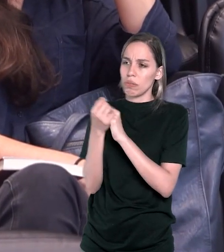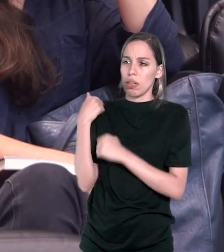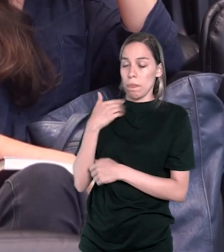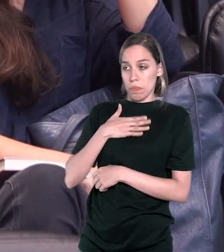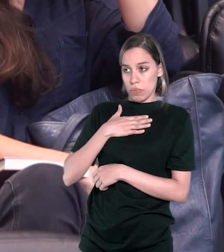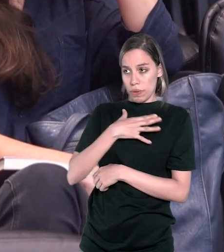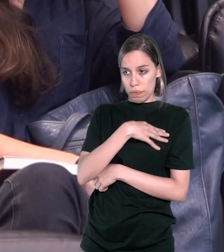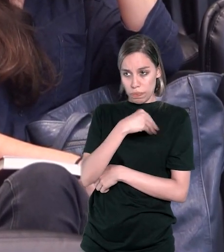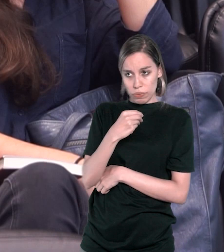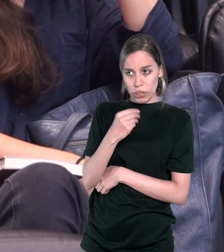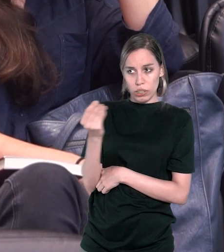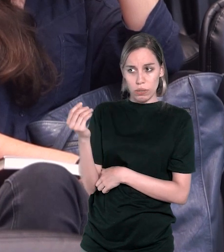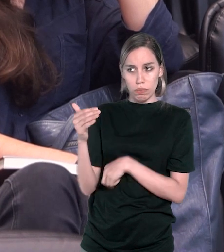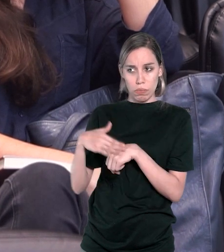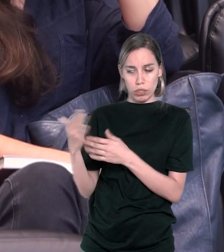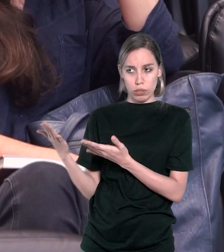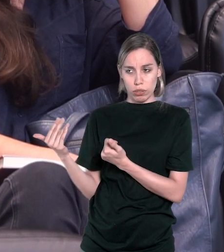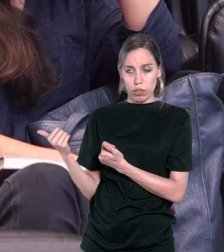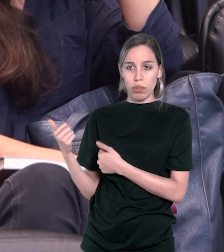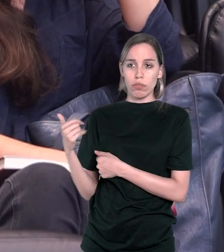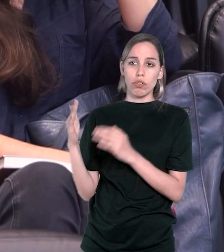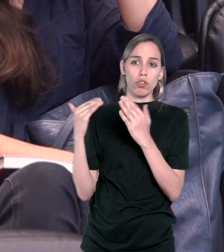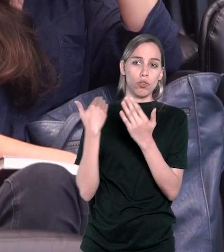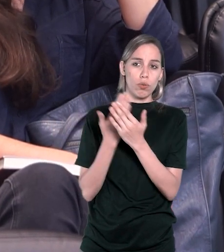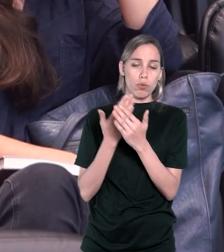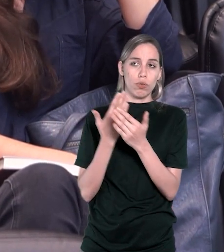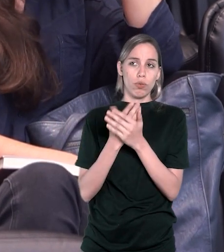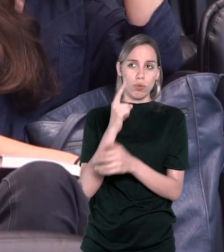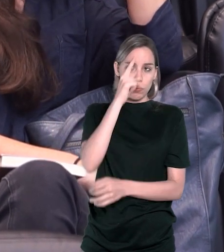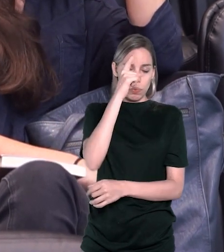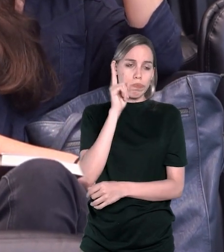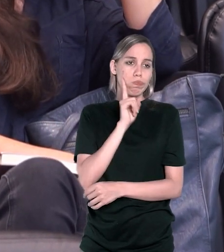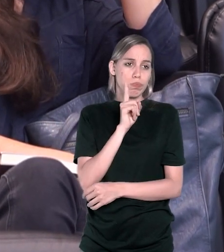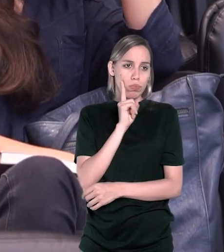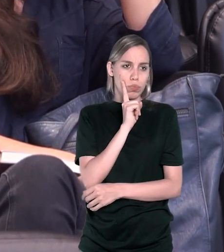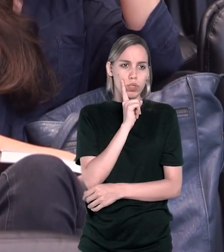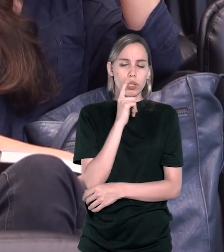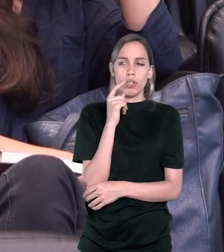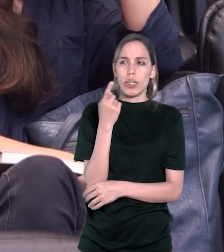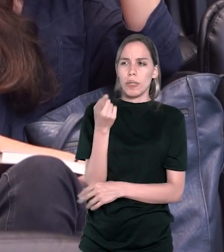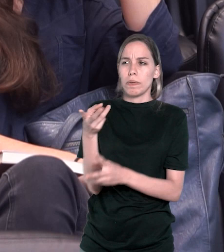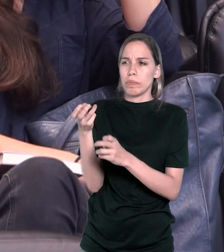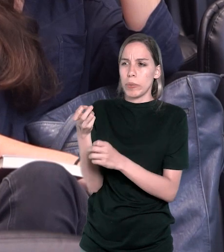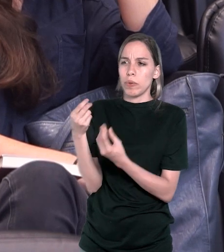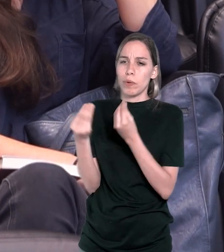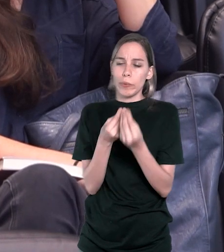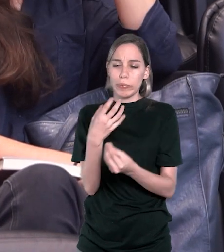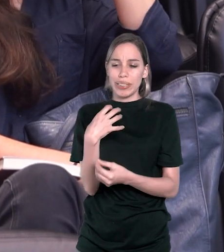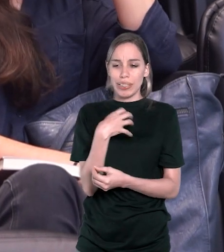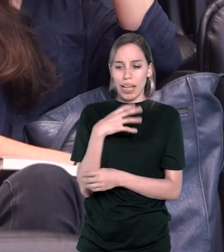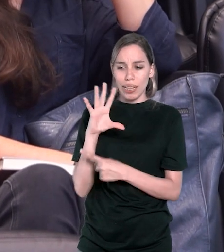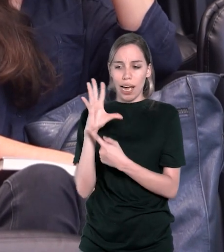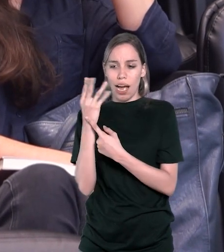a filha menor. Como na escola, na verdade, não é só literatura, né? Ciência, arte, música, tudo em geral,